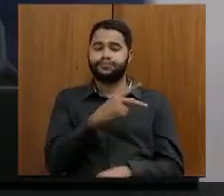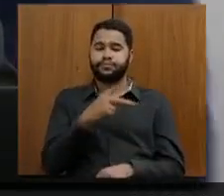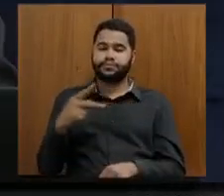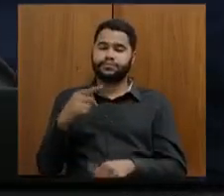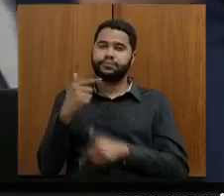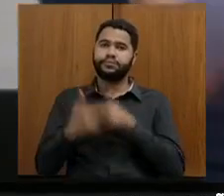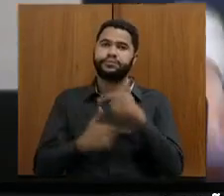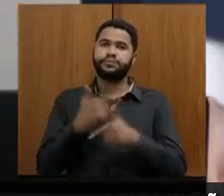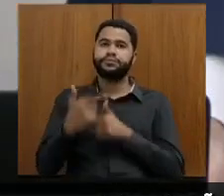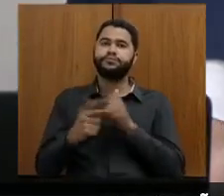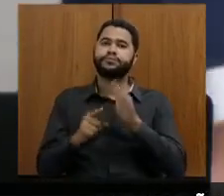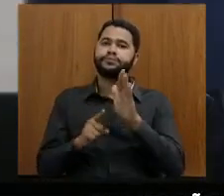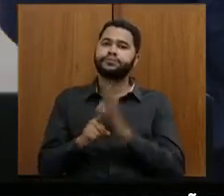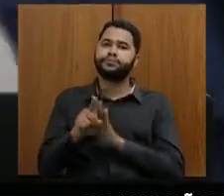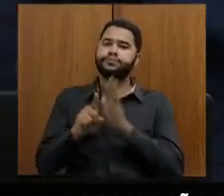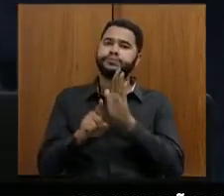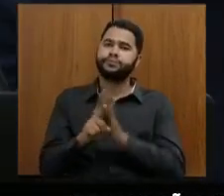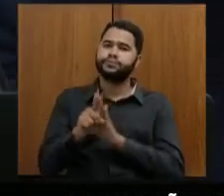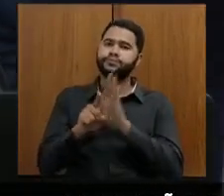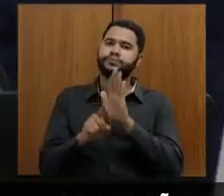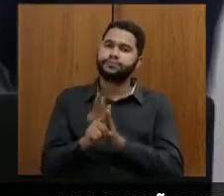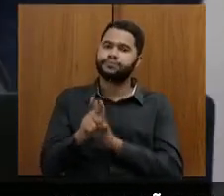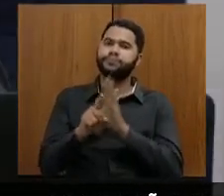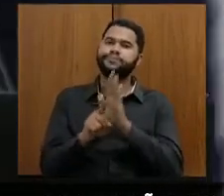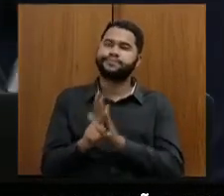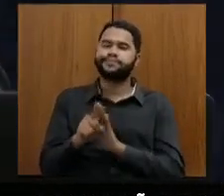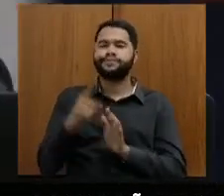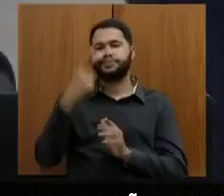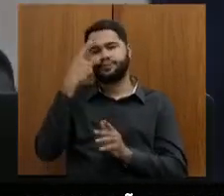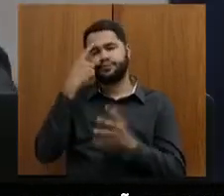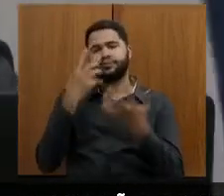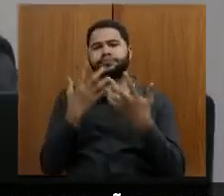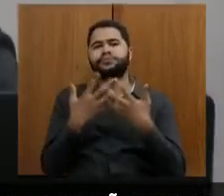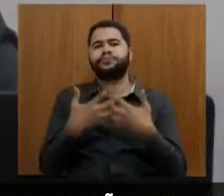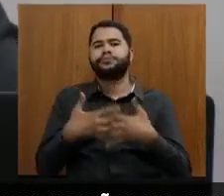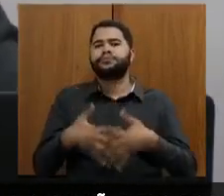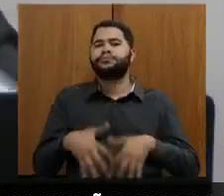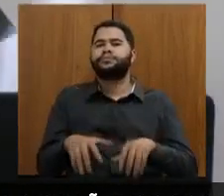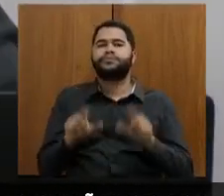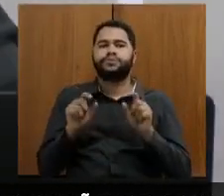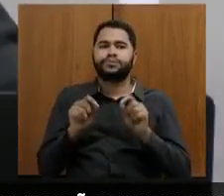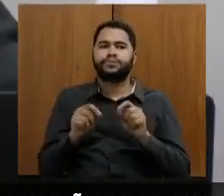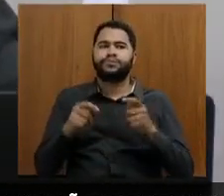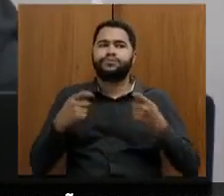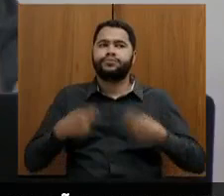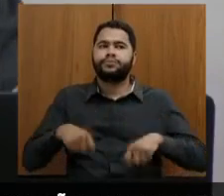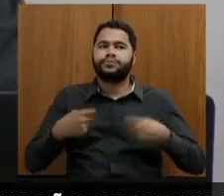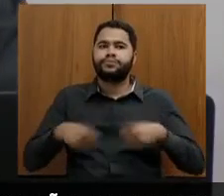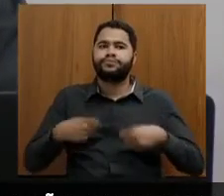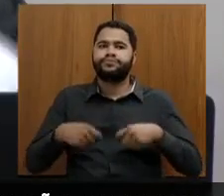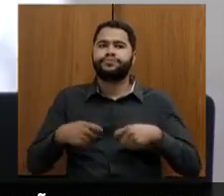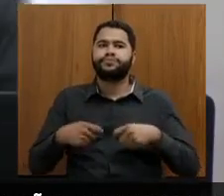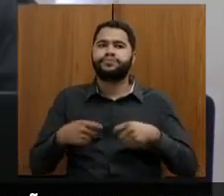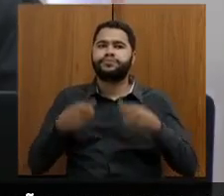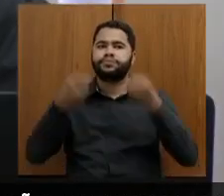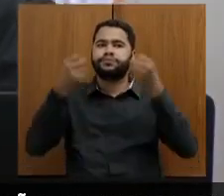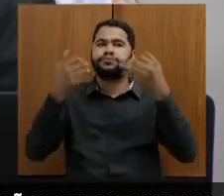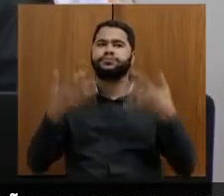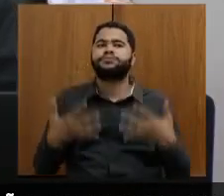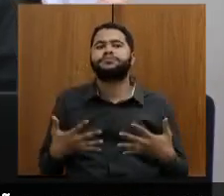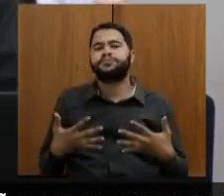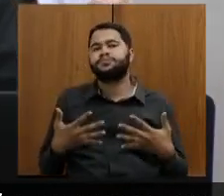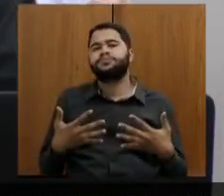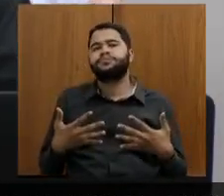passarei a fazer algumas perguntas confiante considerando a necessidade dos conhecimentos em